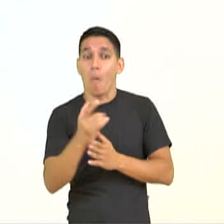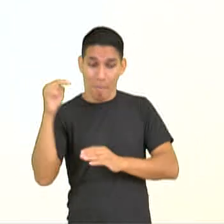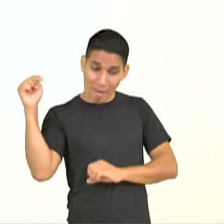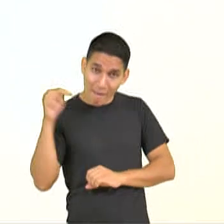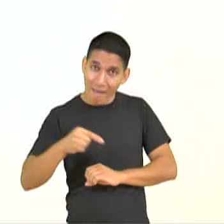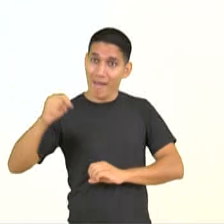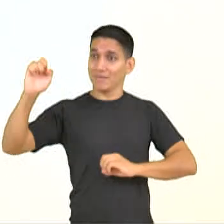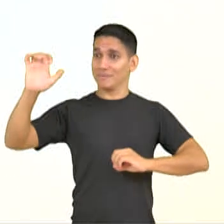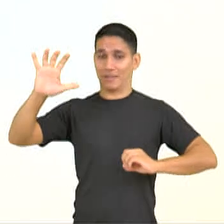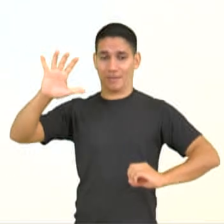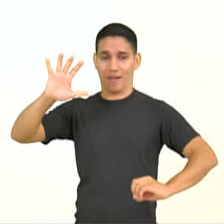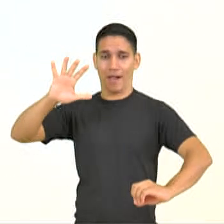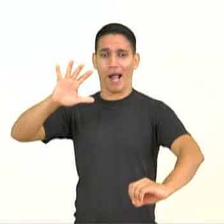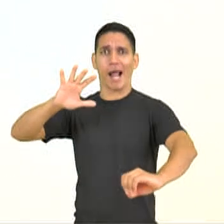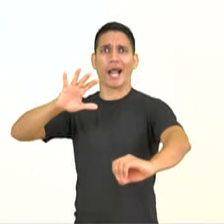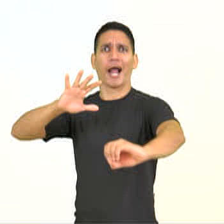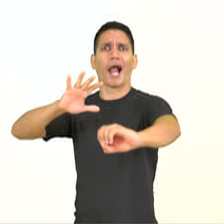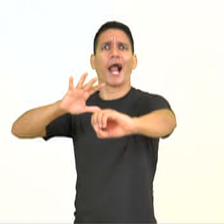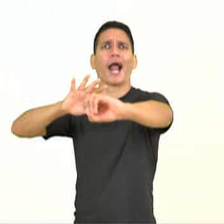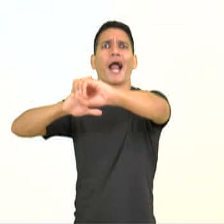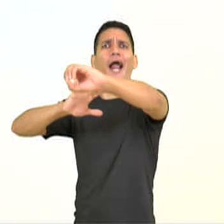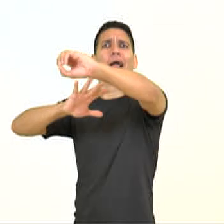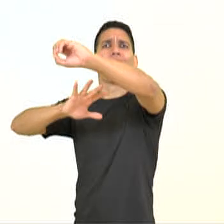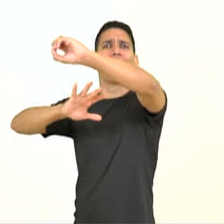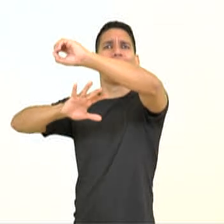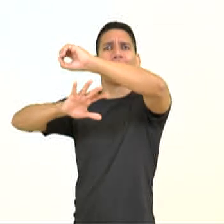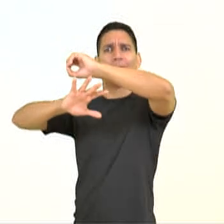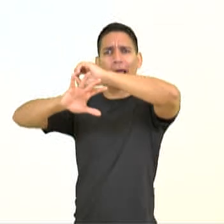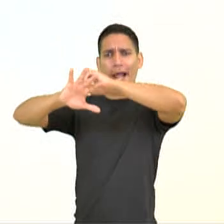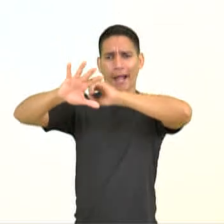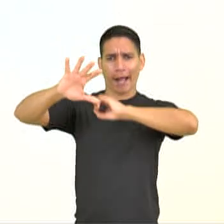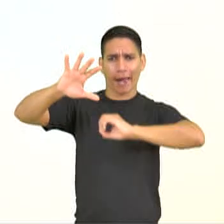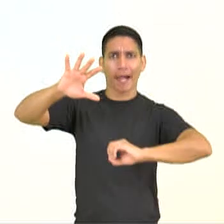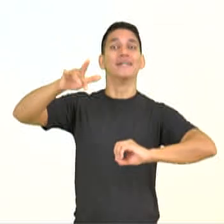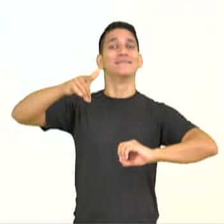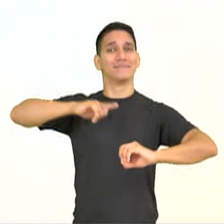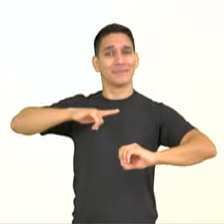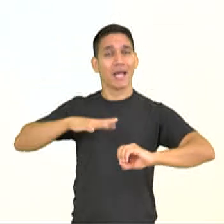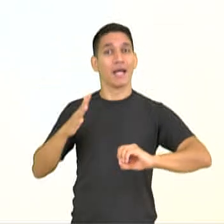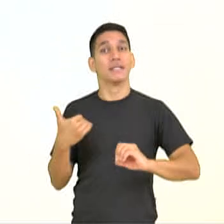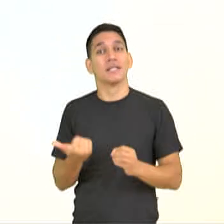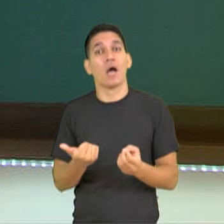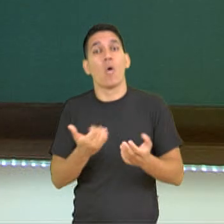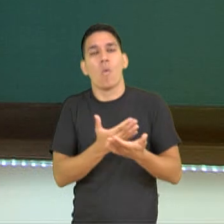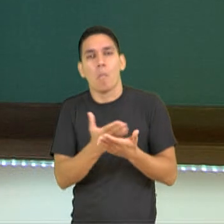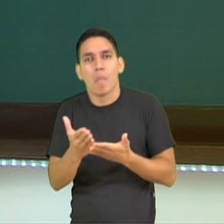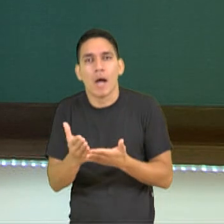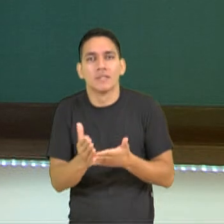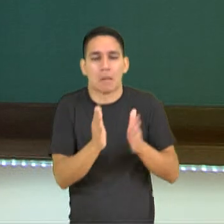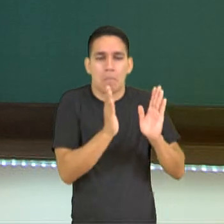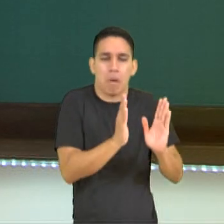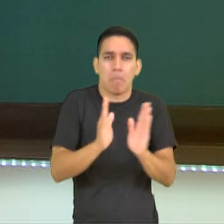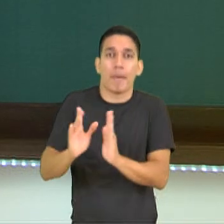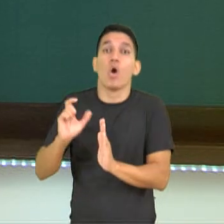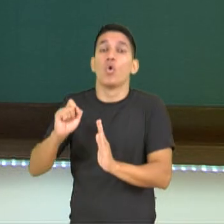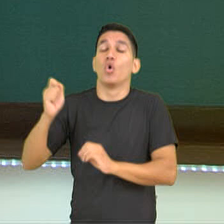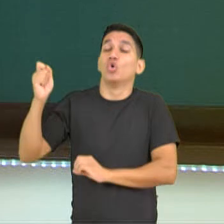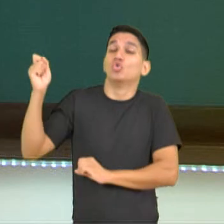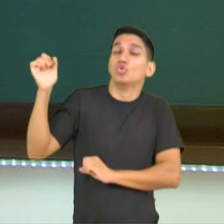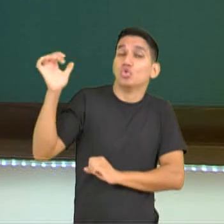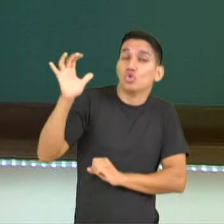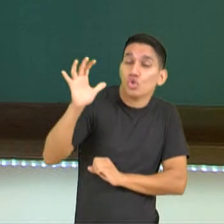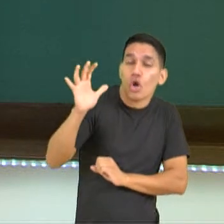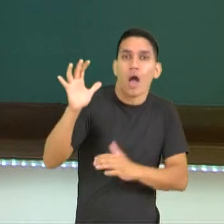movimento de translação que a gente tem as estações do ano. Então, a distribuição, né, de luz e calor do Sol